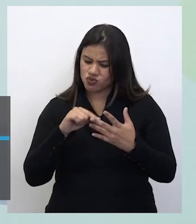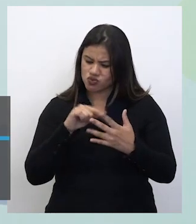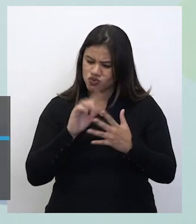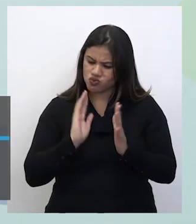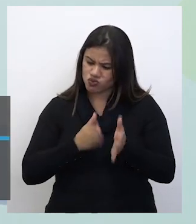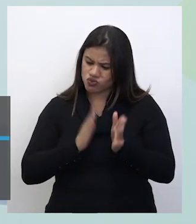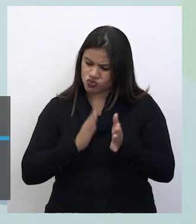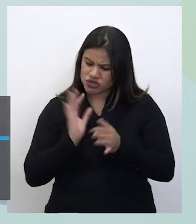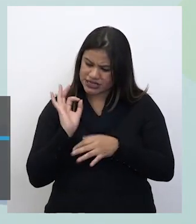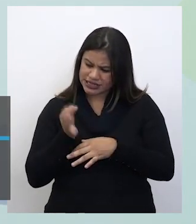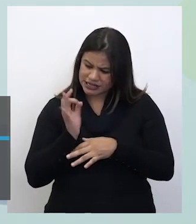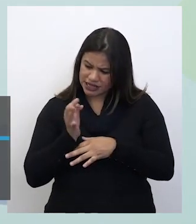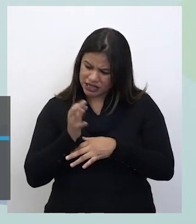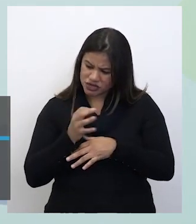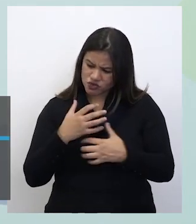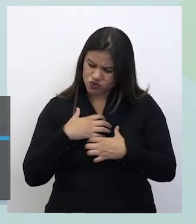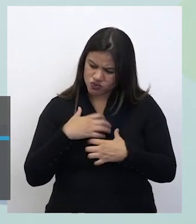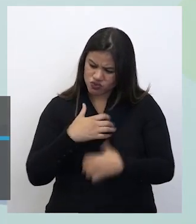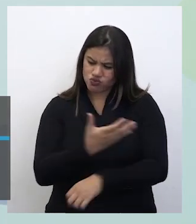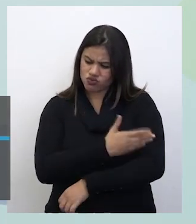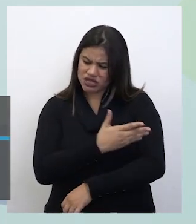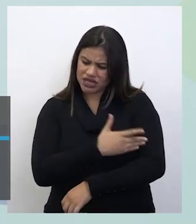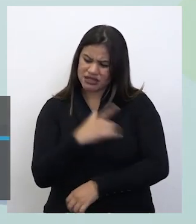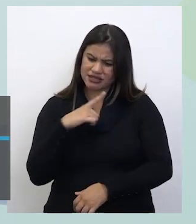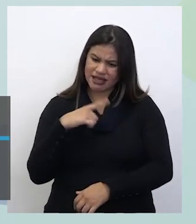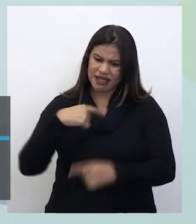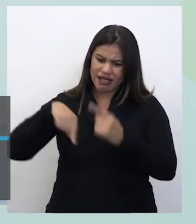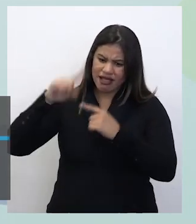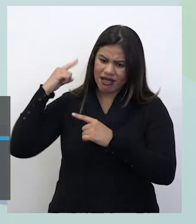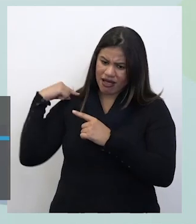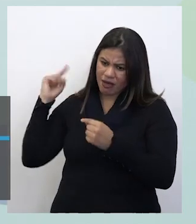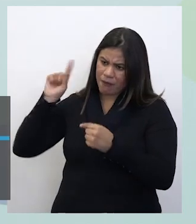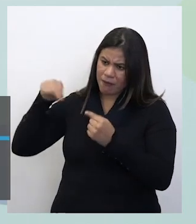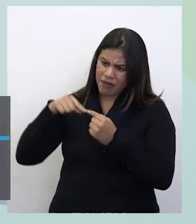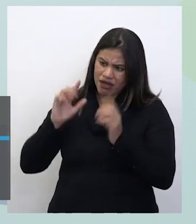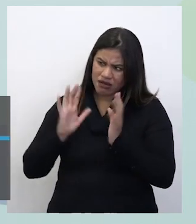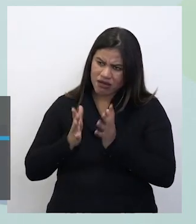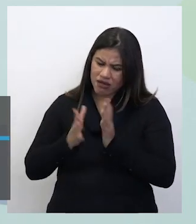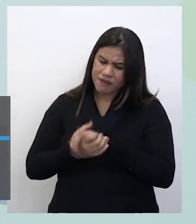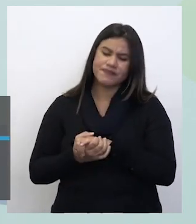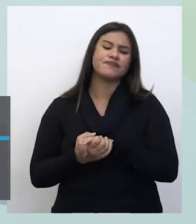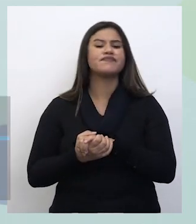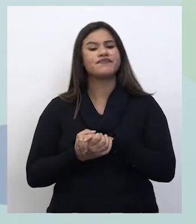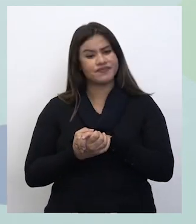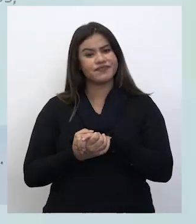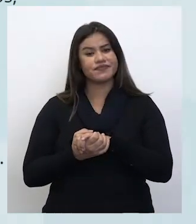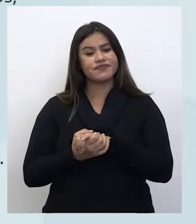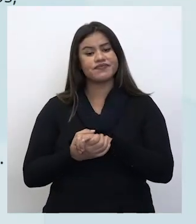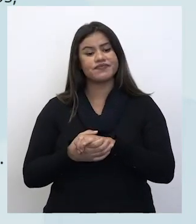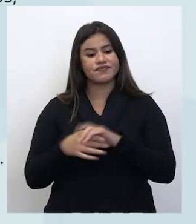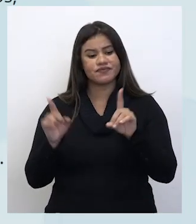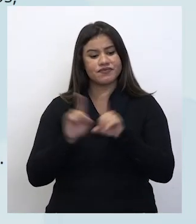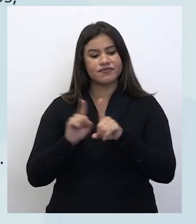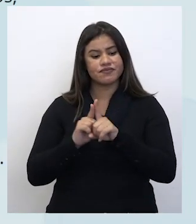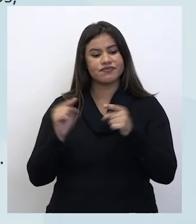de desenvolvimento socioemocional, a que a gente se propôs desde o início? E também elas estão respaldadas nesse estabelecimento